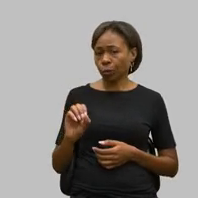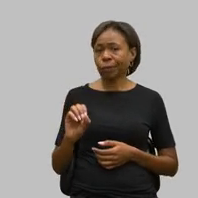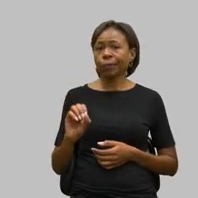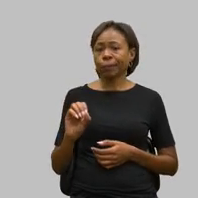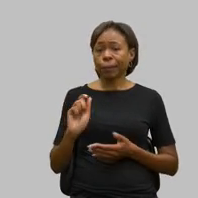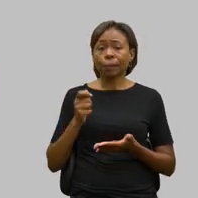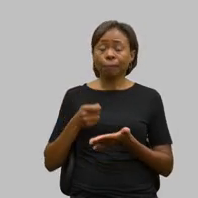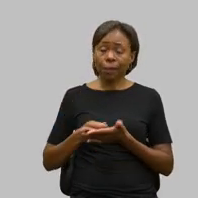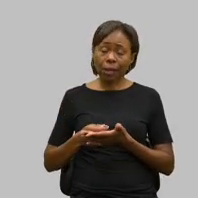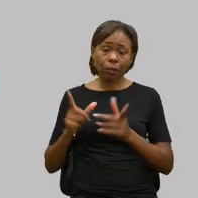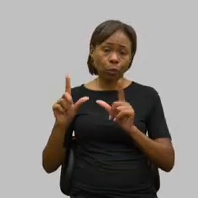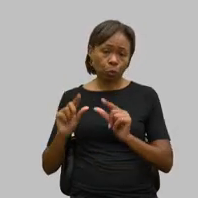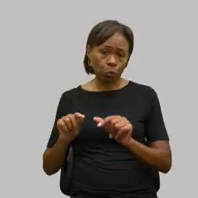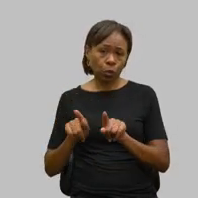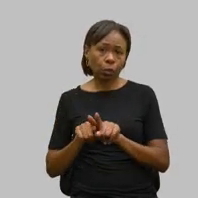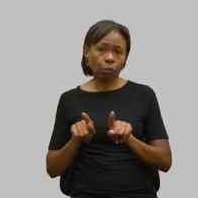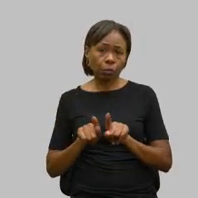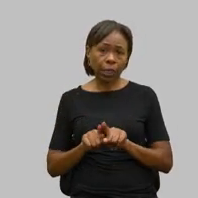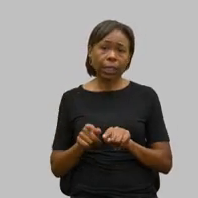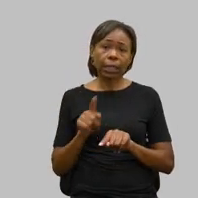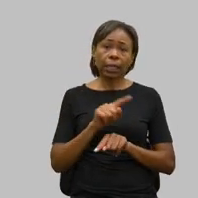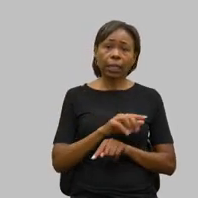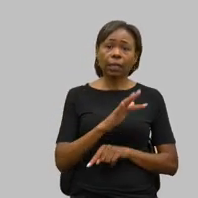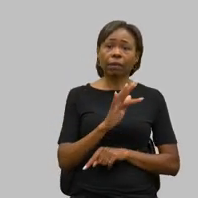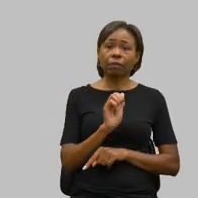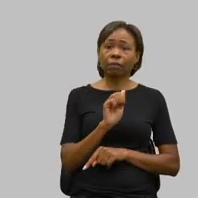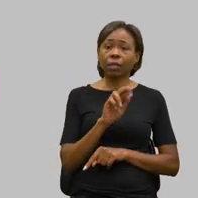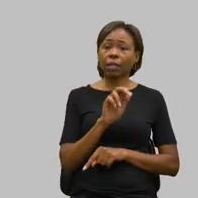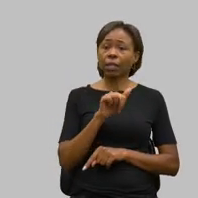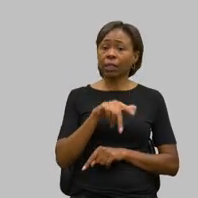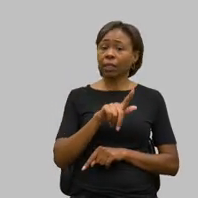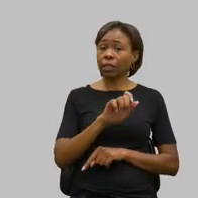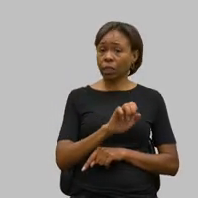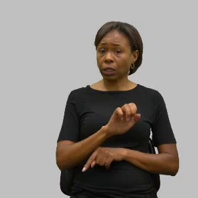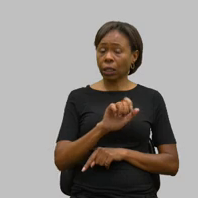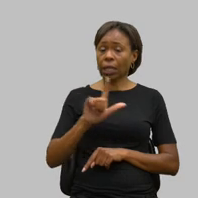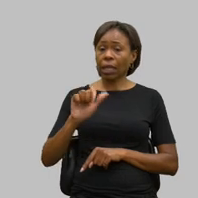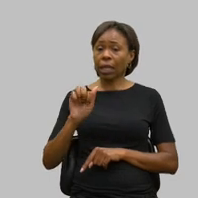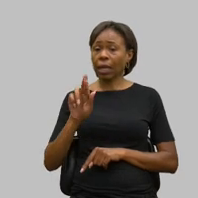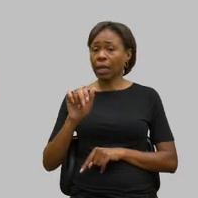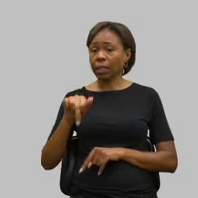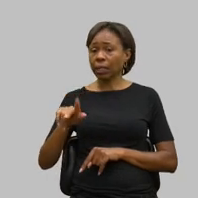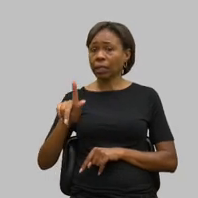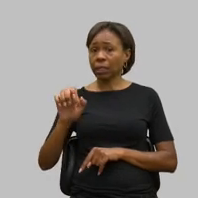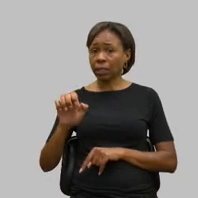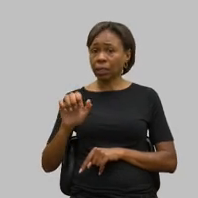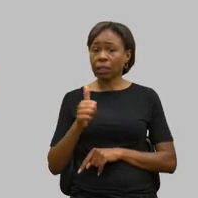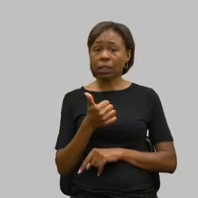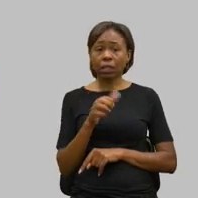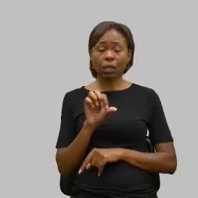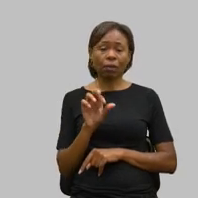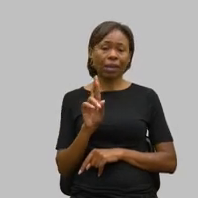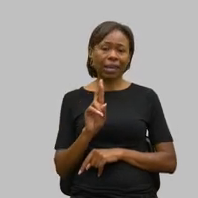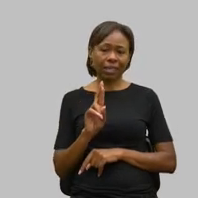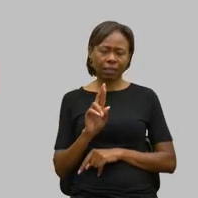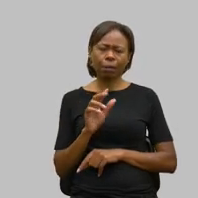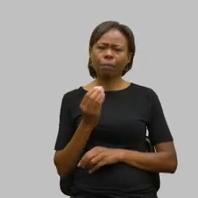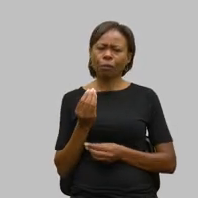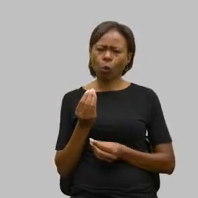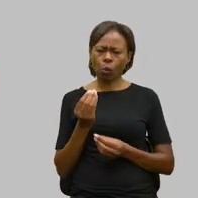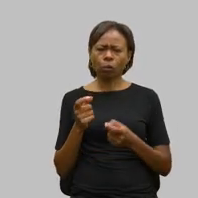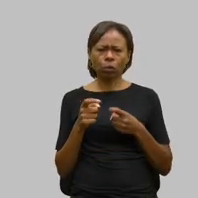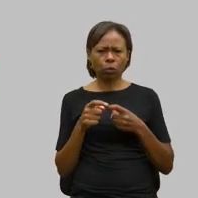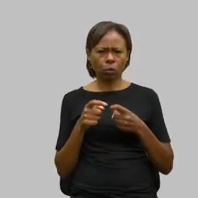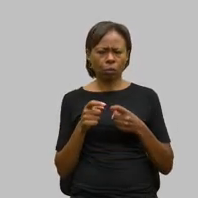de laringe, R$ 19,00. Você pega um cirurgião de cabeça e pescoço, laringe, vamos falar de laringe,